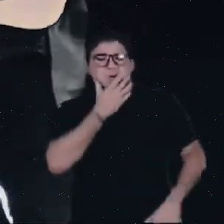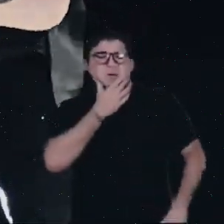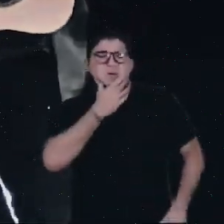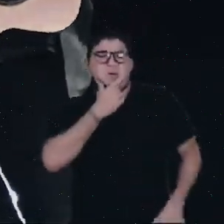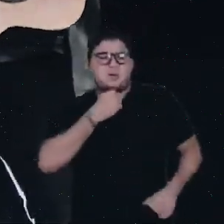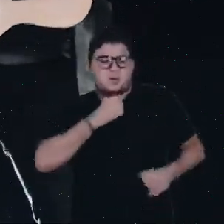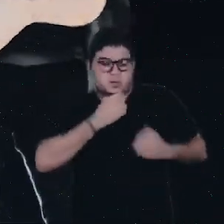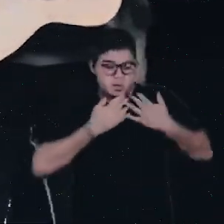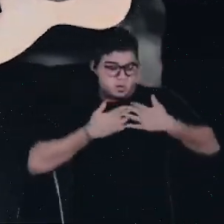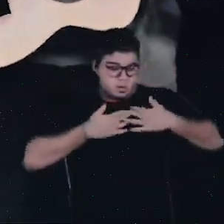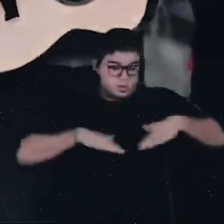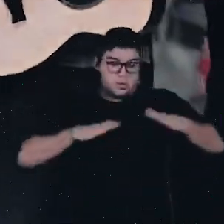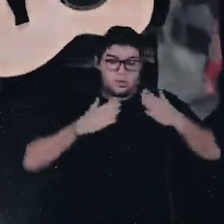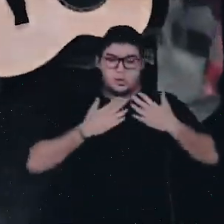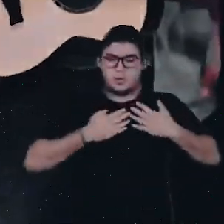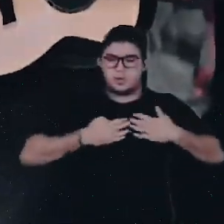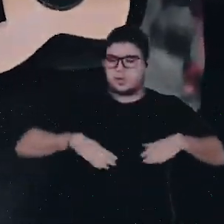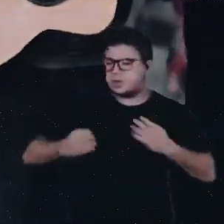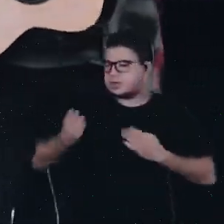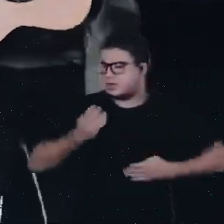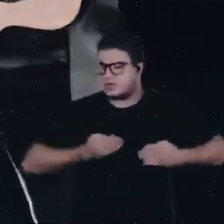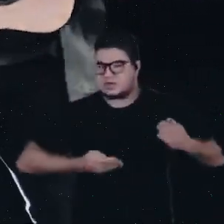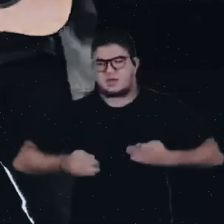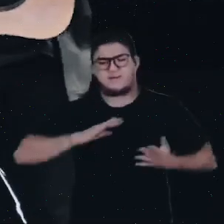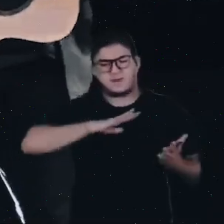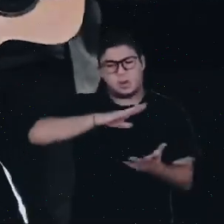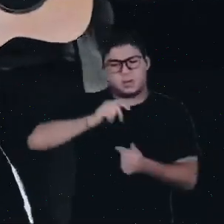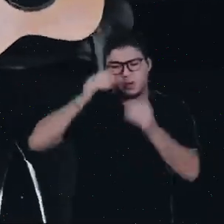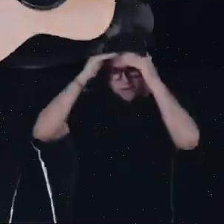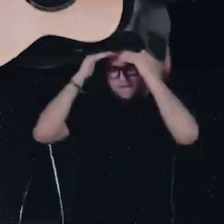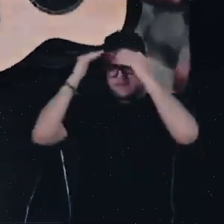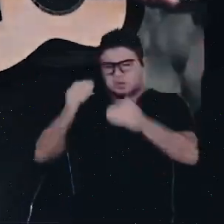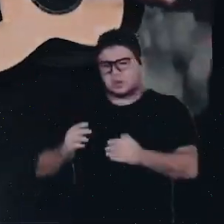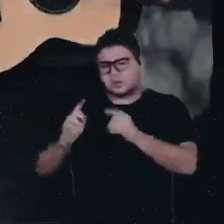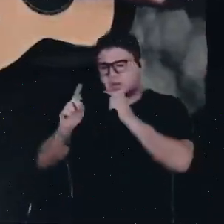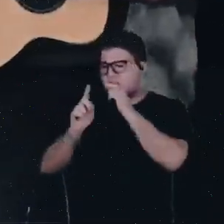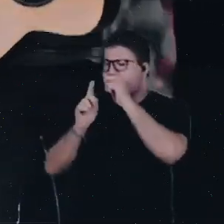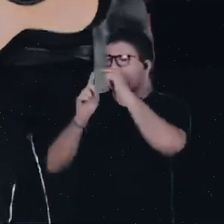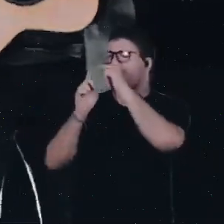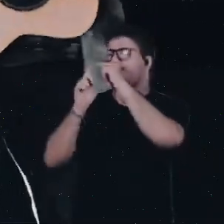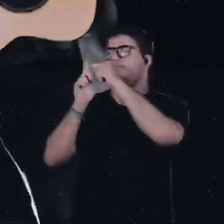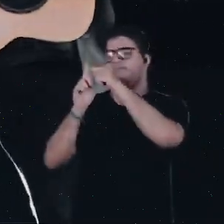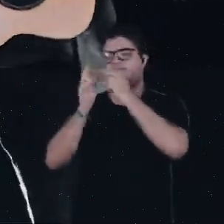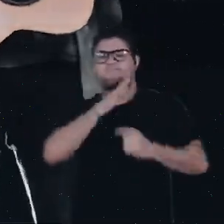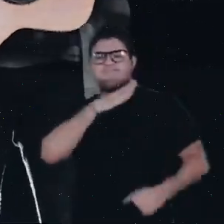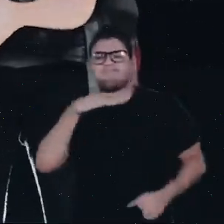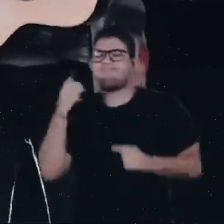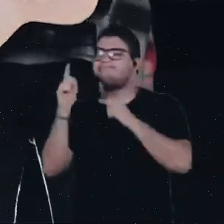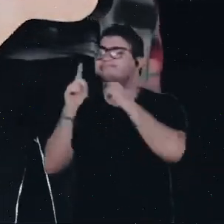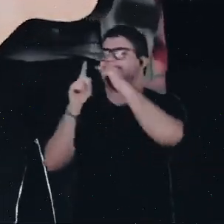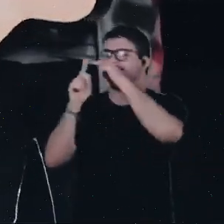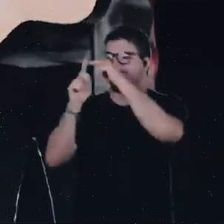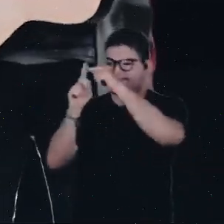que assumiu forma de servo e que foi obediente até a morte, e morte de